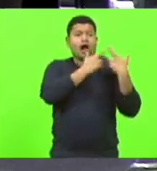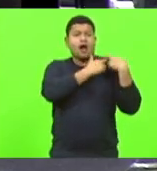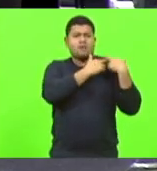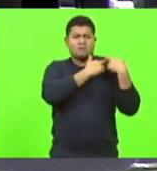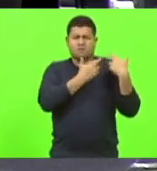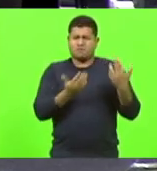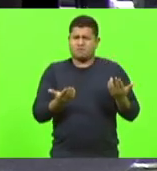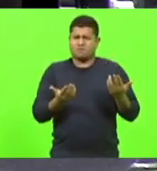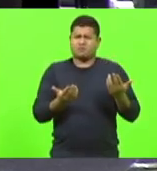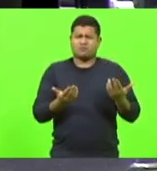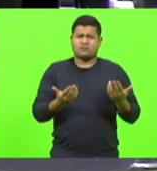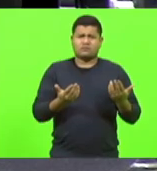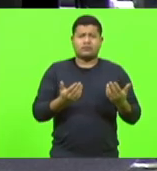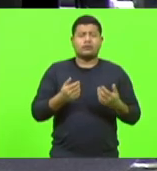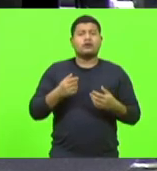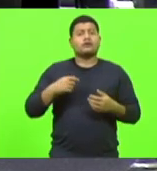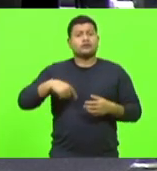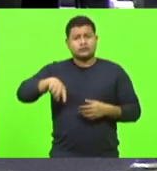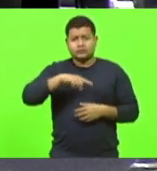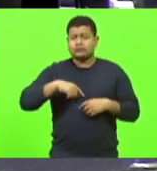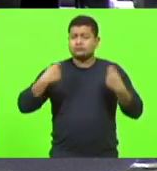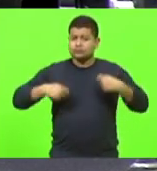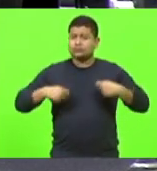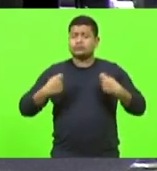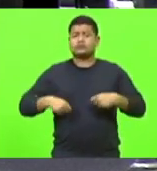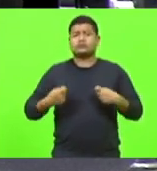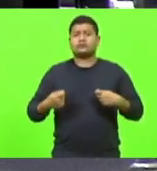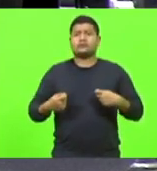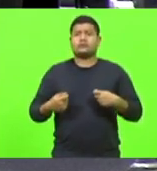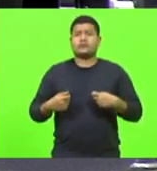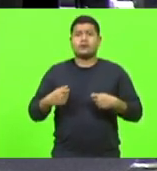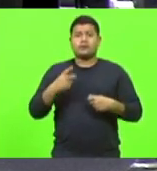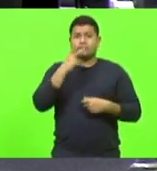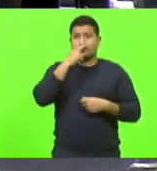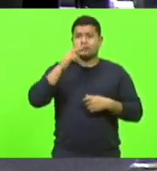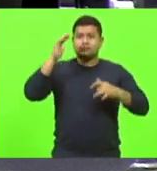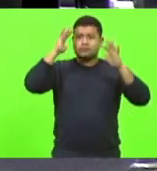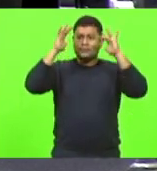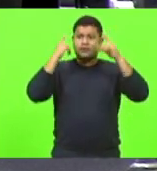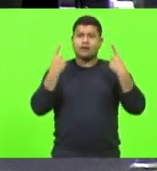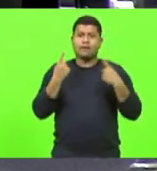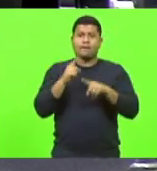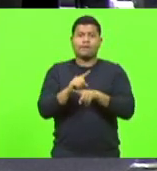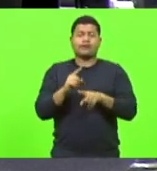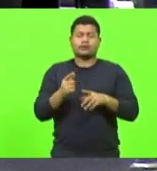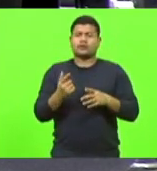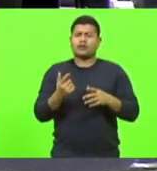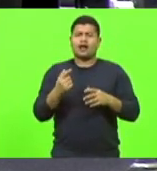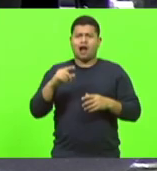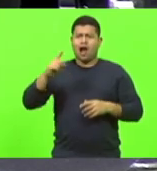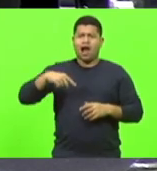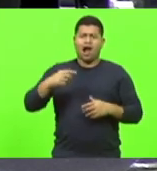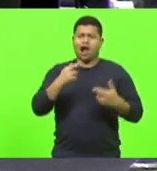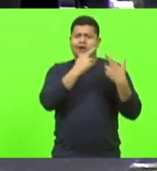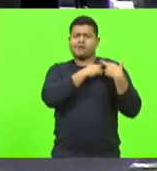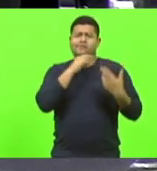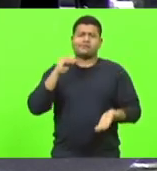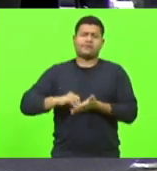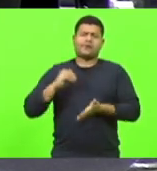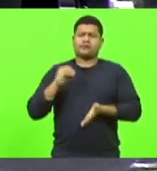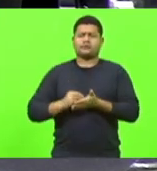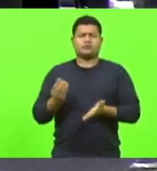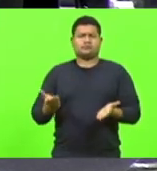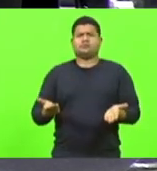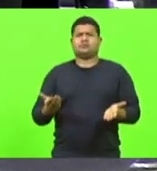temos que ter responsabilidade e parece quem pensa ao contrário é irresponsável eu acho que quando